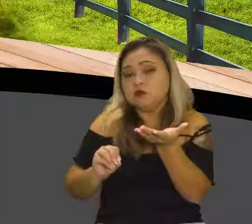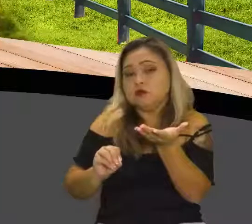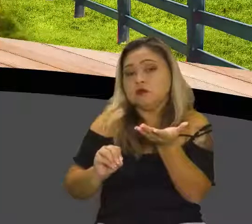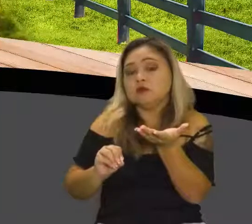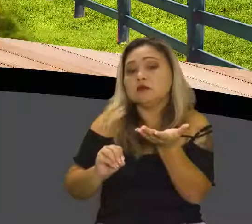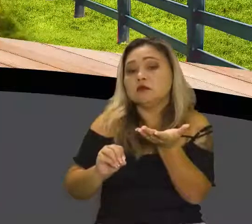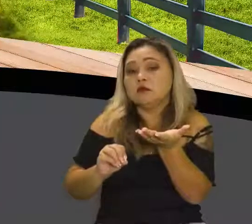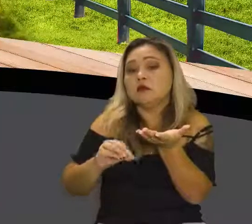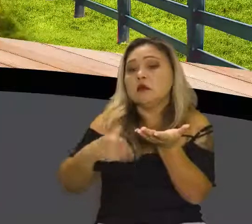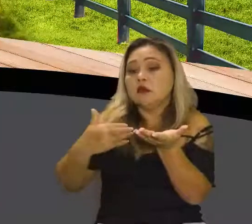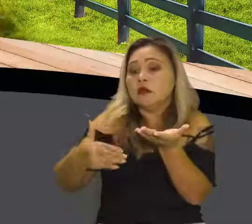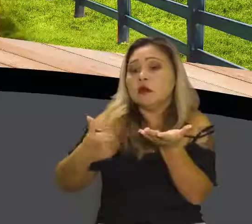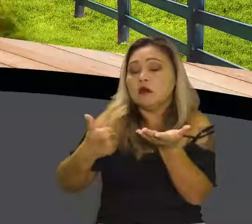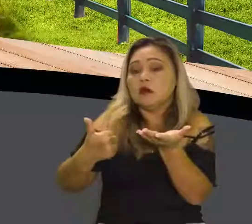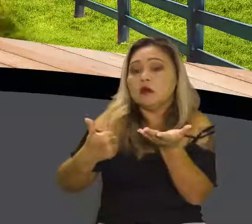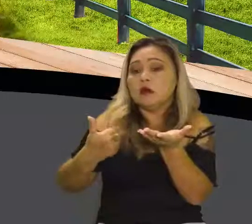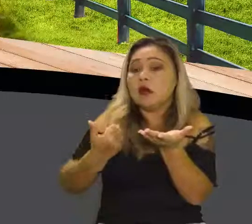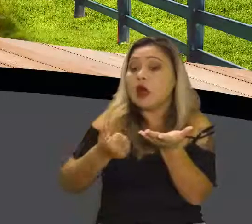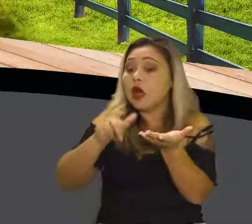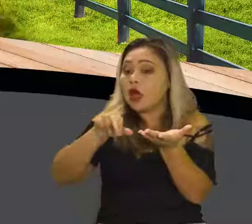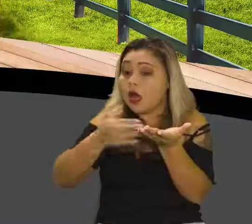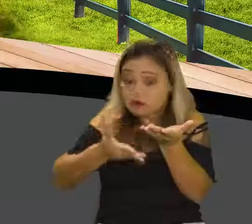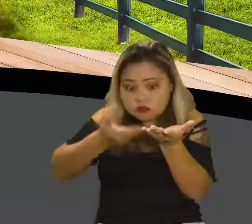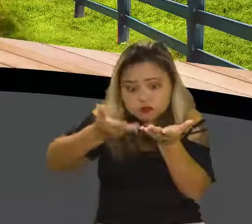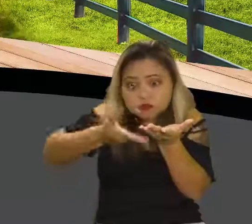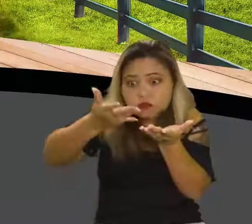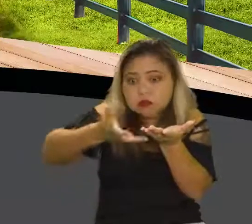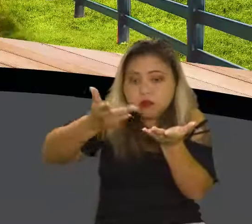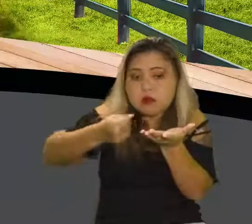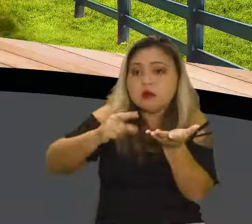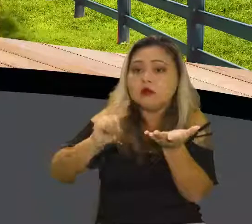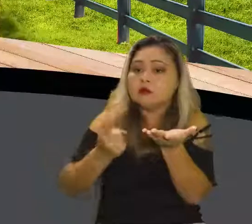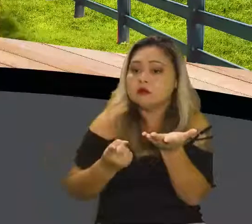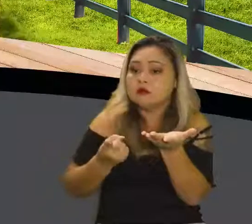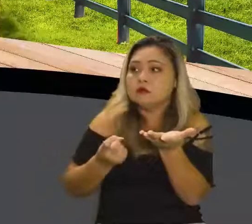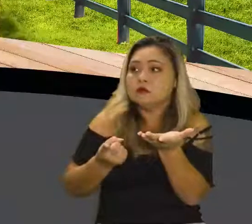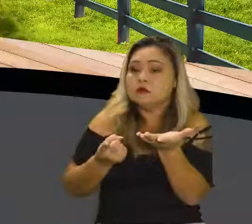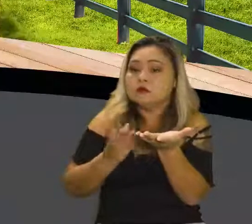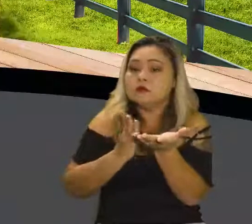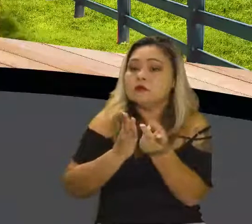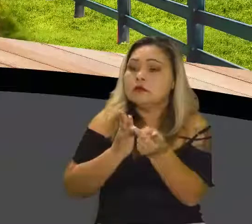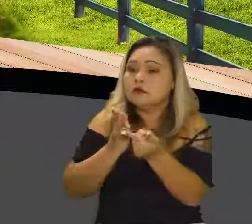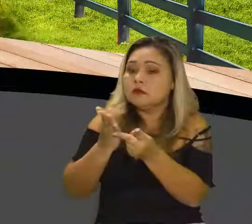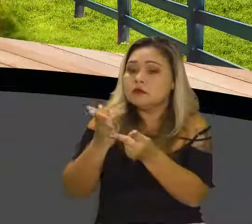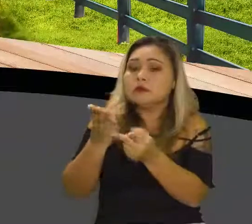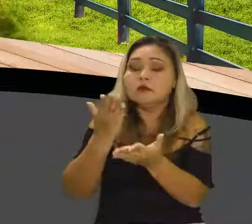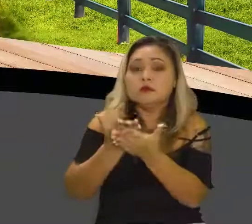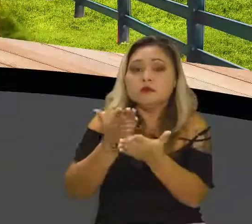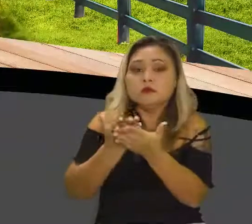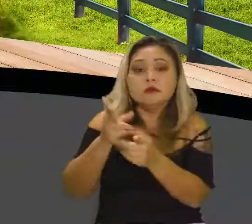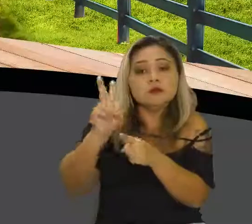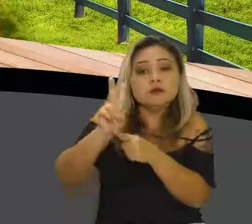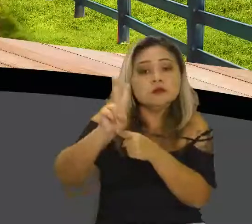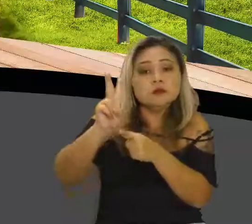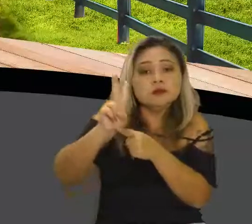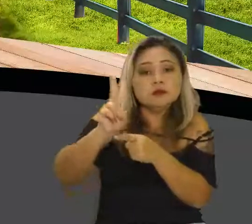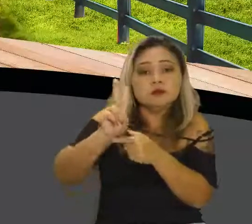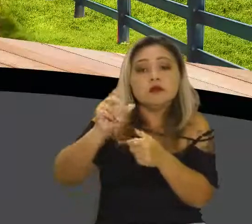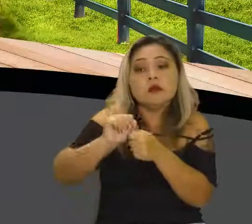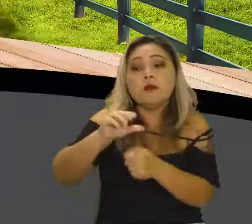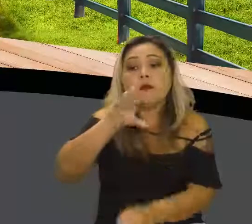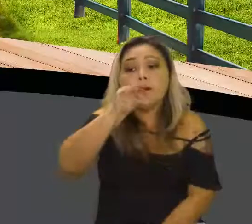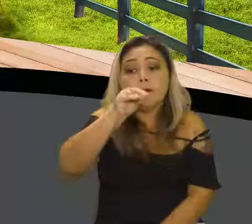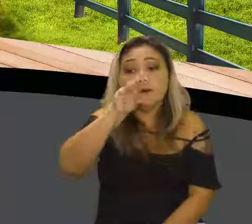ela já começa a receber a ração que vai estimular. Porque, gente, tem duas coisas. Tem uma aula de criação de pato